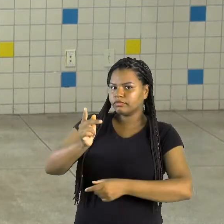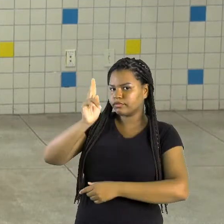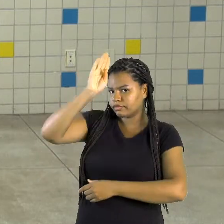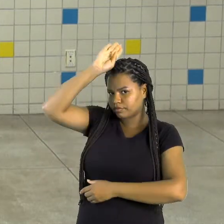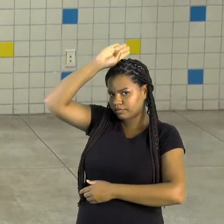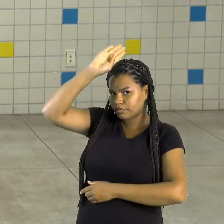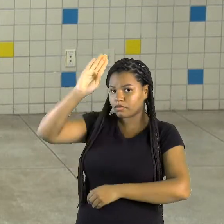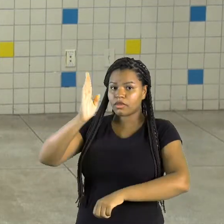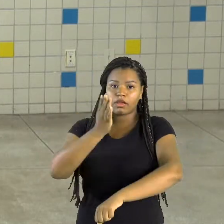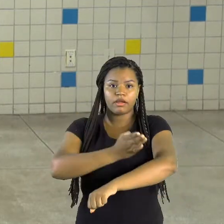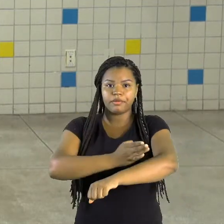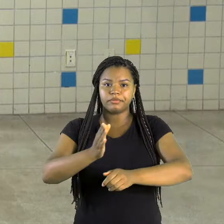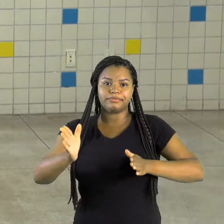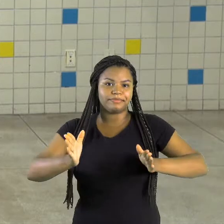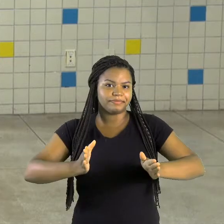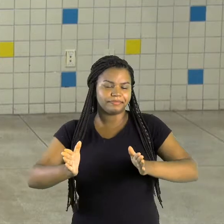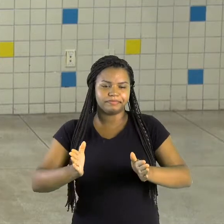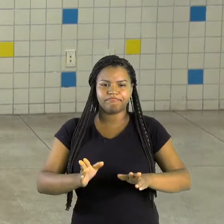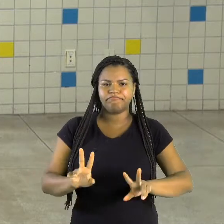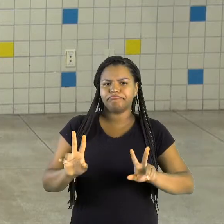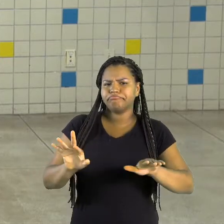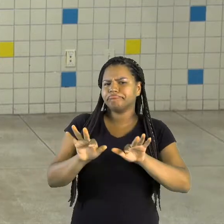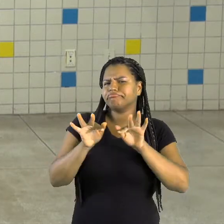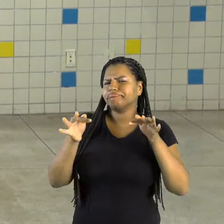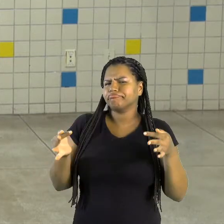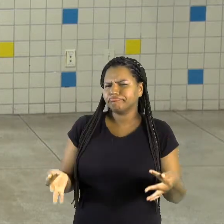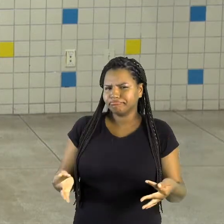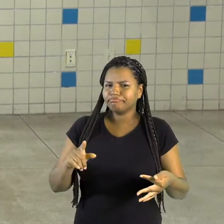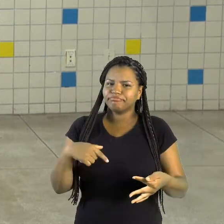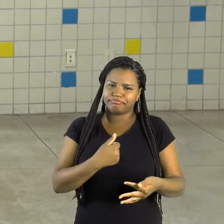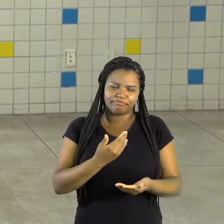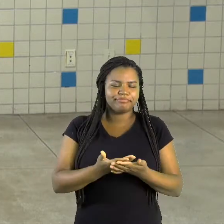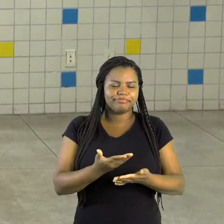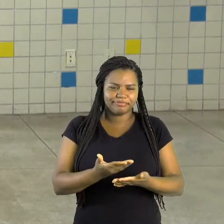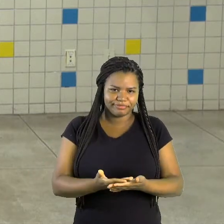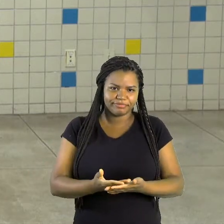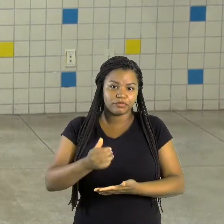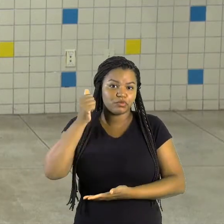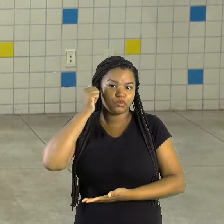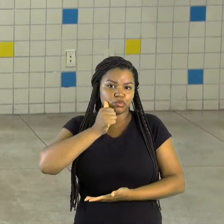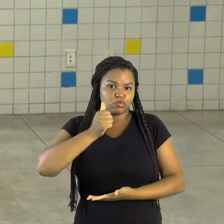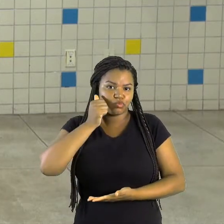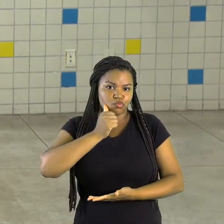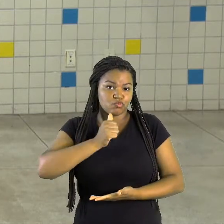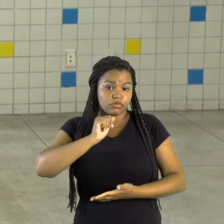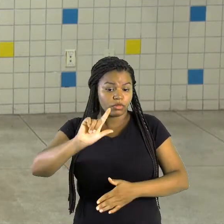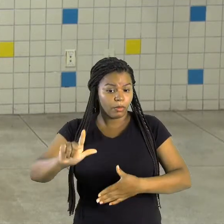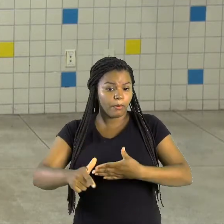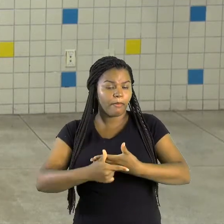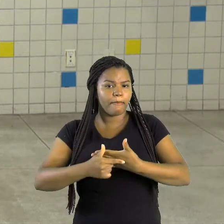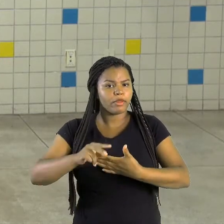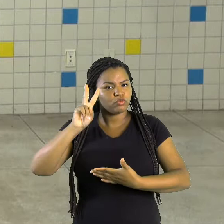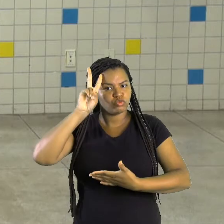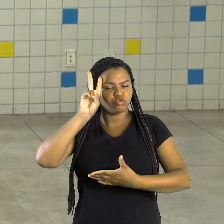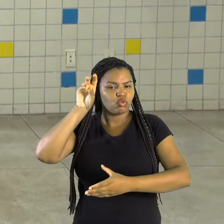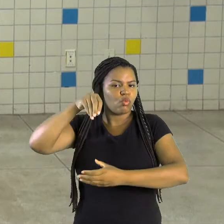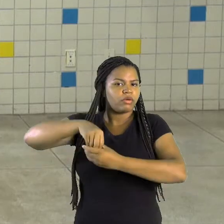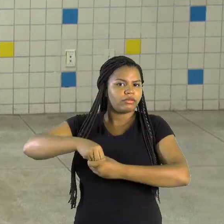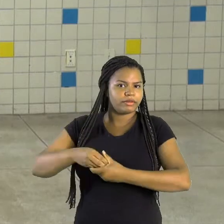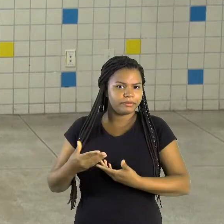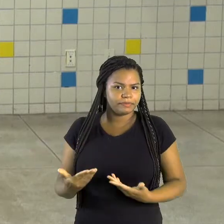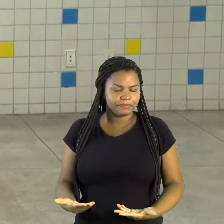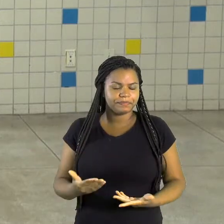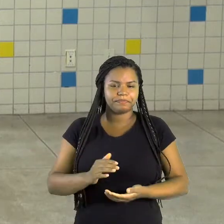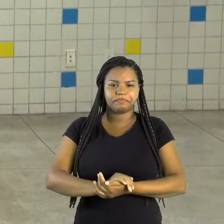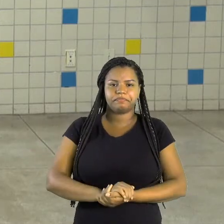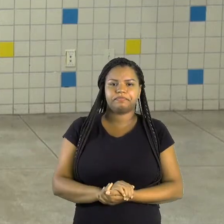período medieval. O tema bem simples que nós vamos trabalhar, a mulher e seu papel histórico. Para